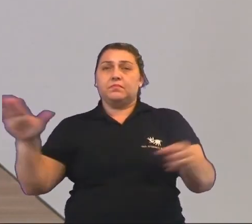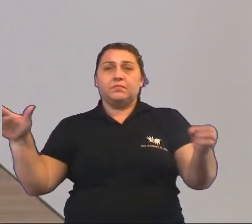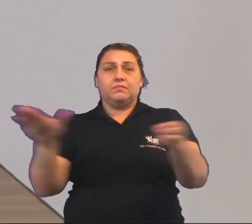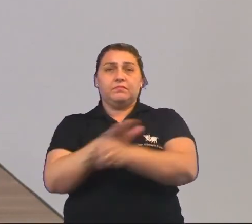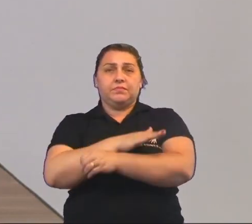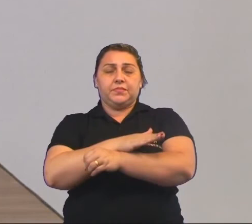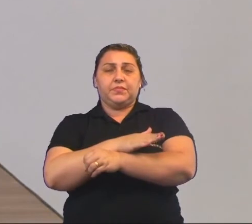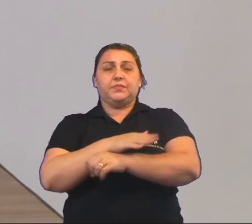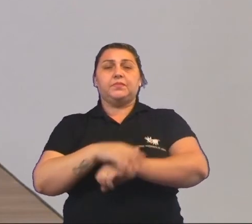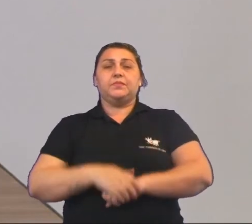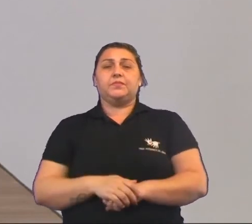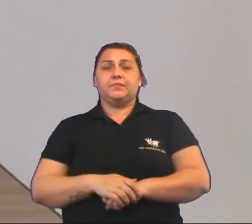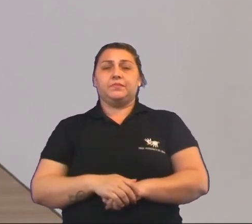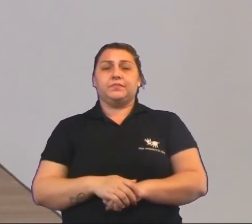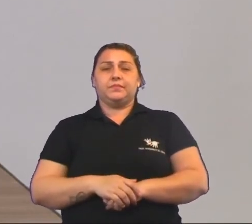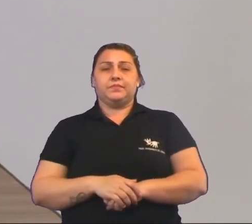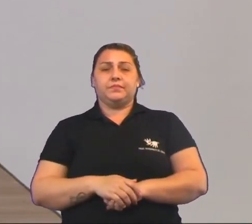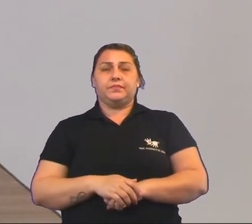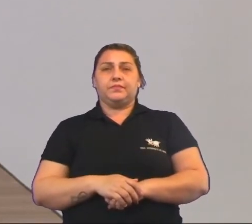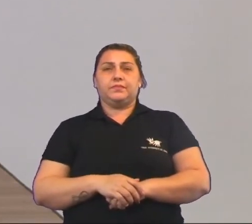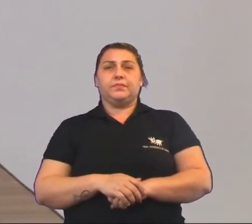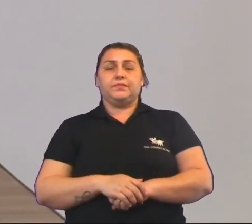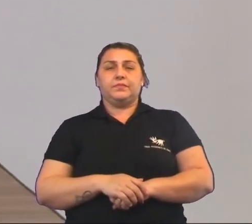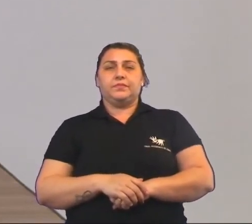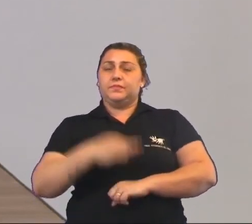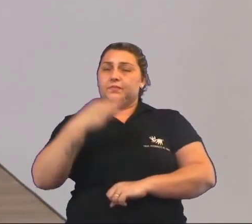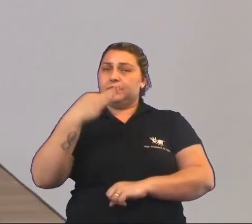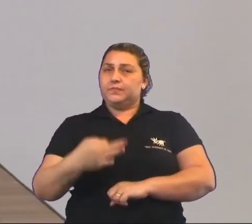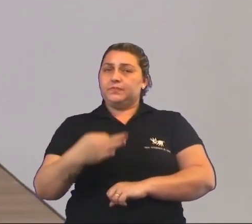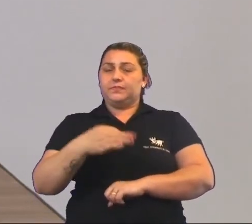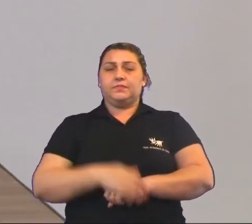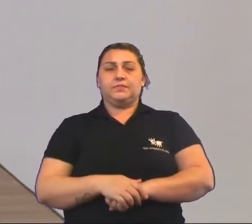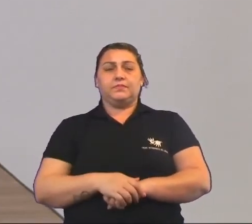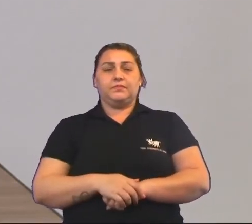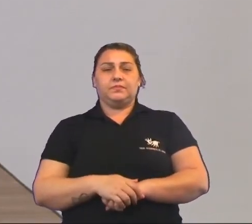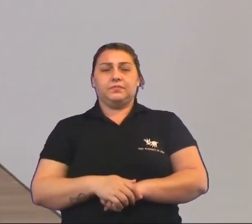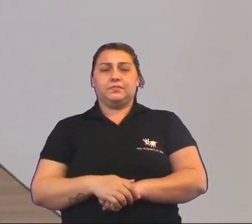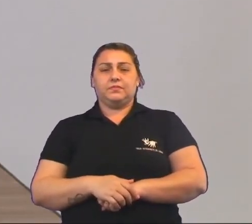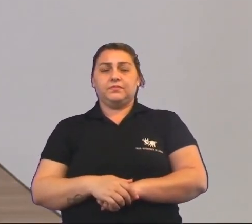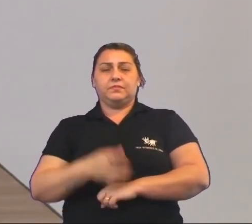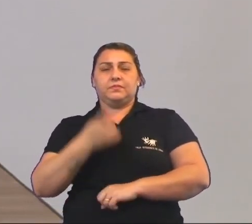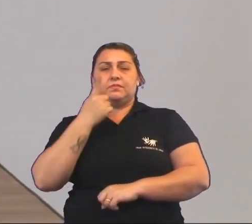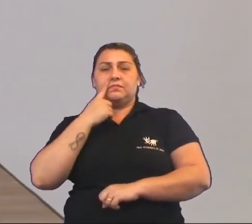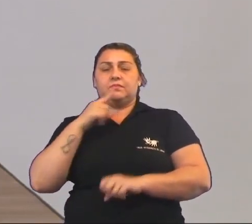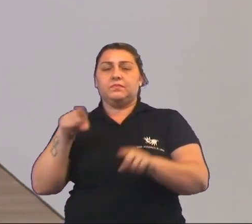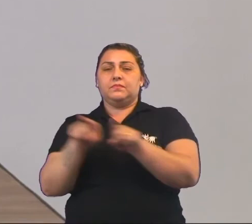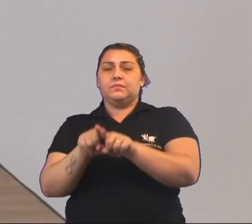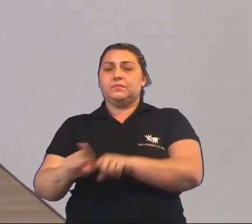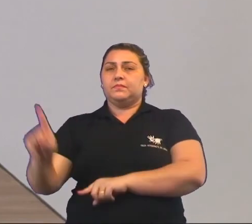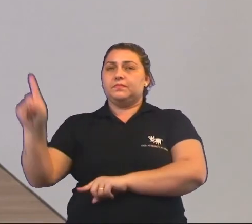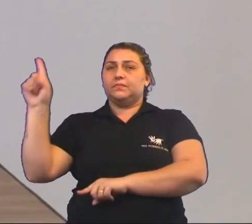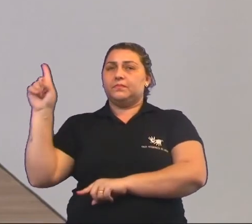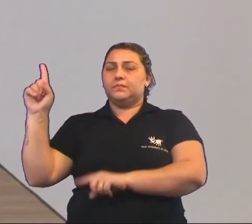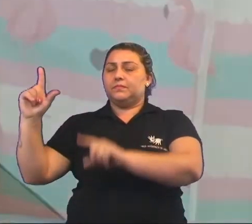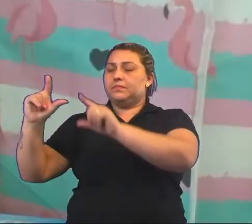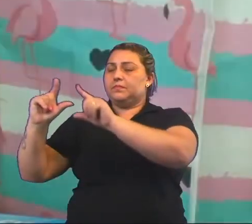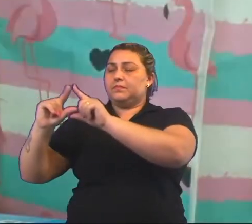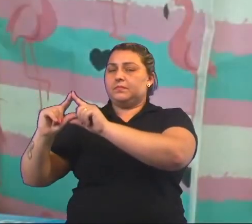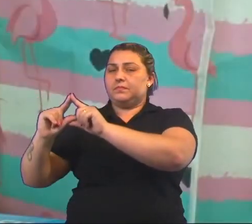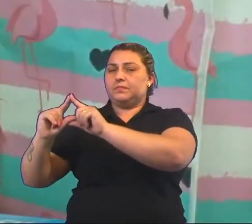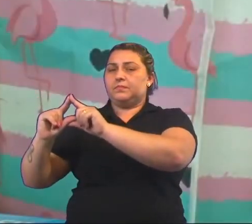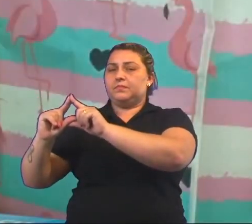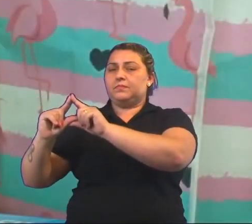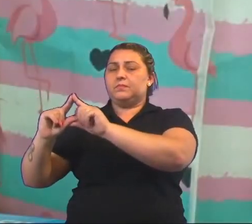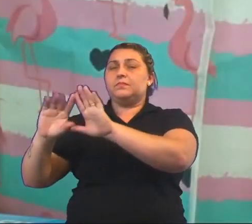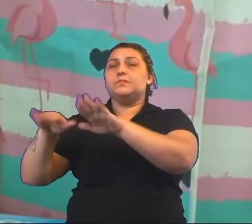sólido geométrico, ele é todo preenchido, certo? Nós temos também aqui um cone. E qual